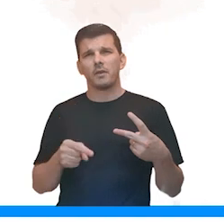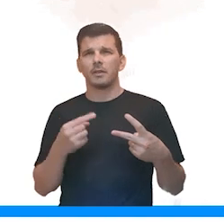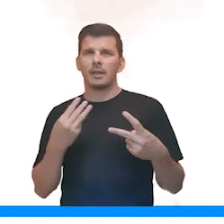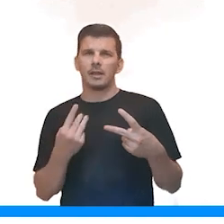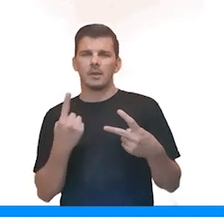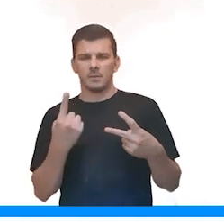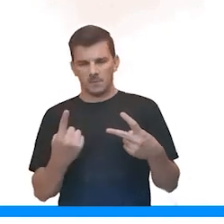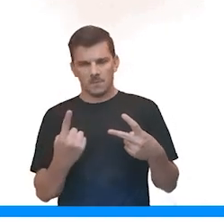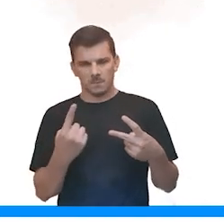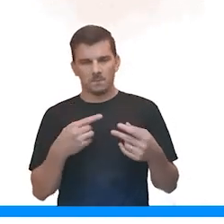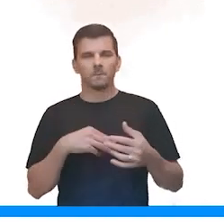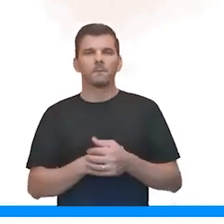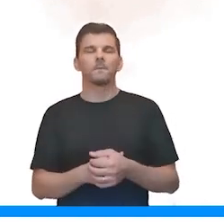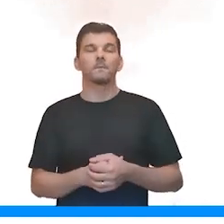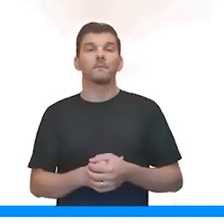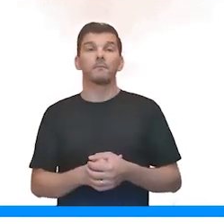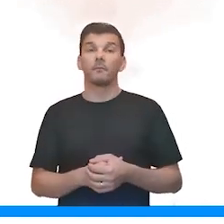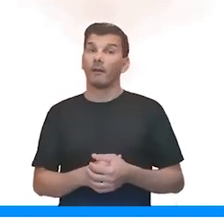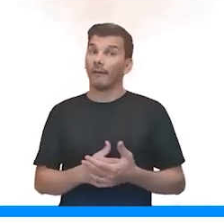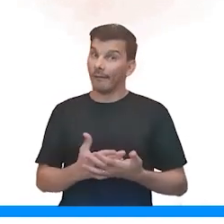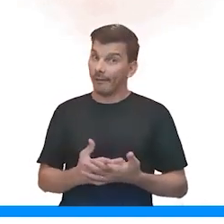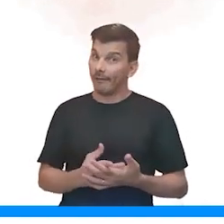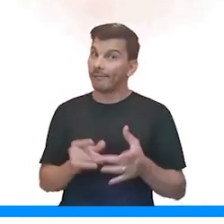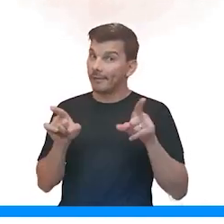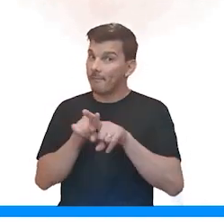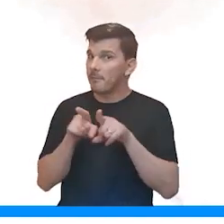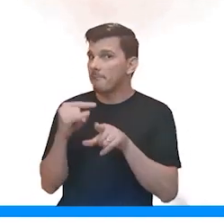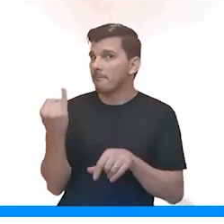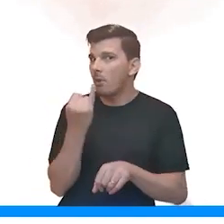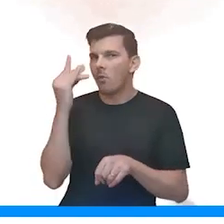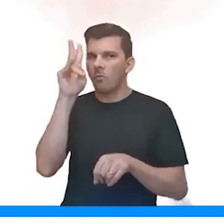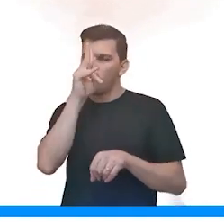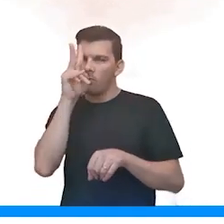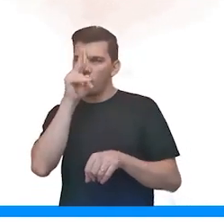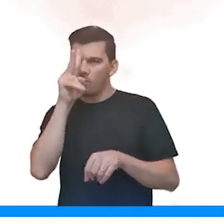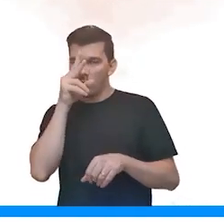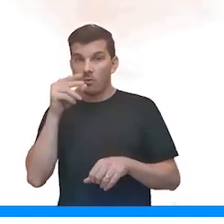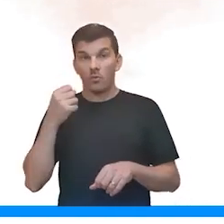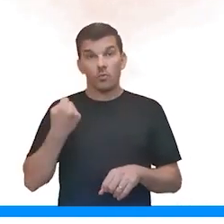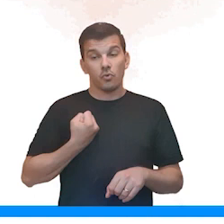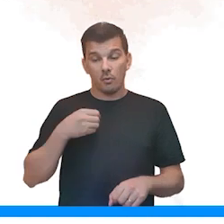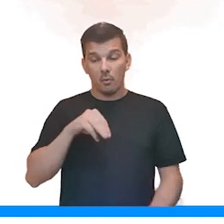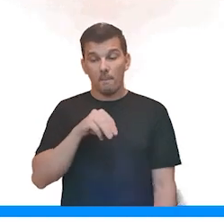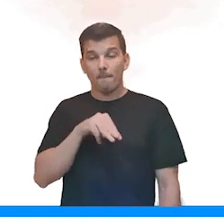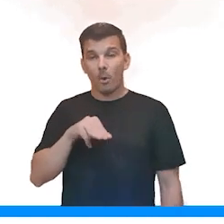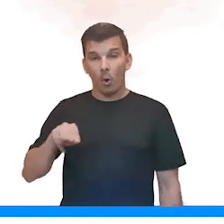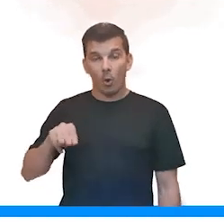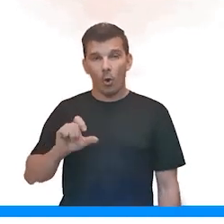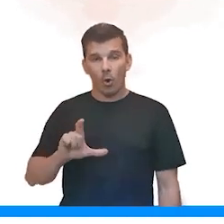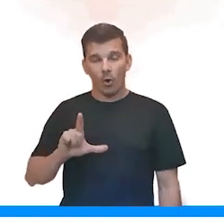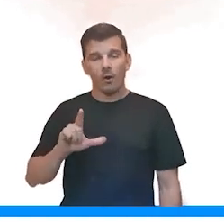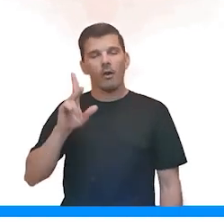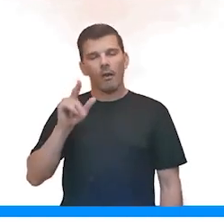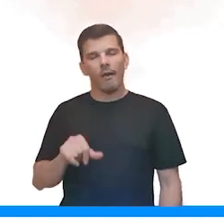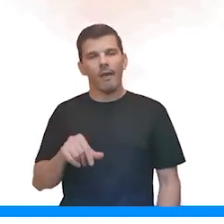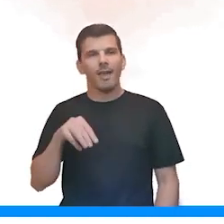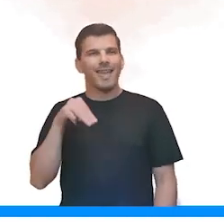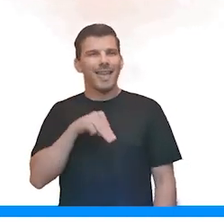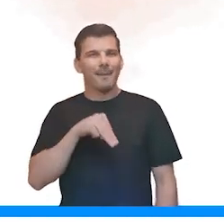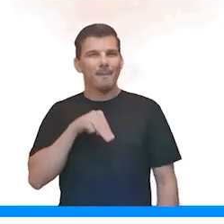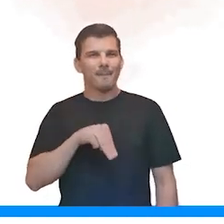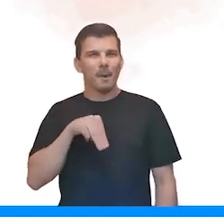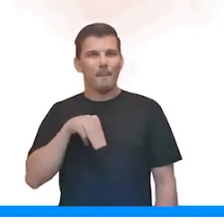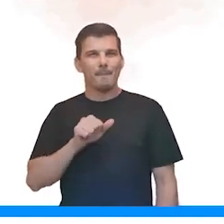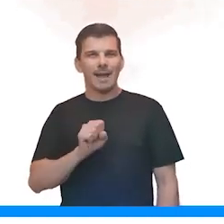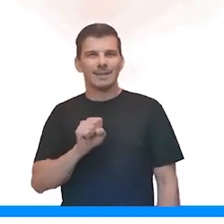usa o segundo, 8,31 joule por mol vezes Kelvin. Lembrando que o número de mols, ele é a massa